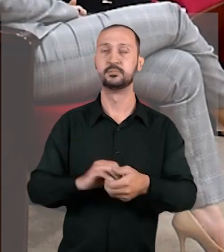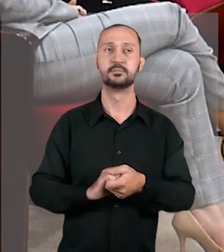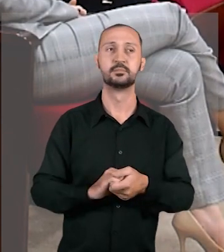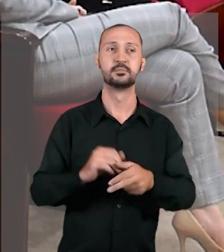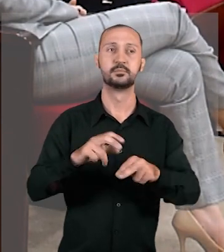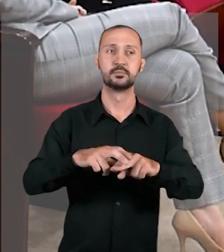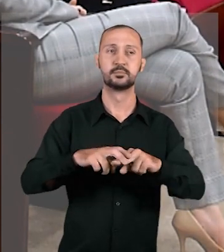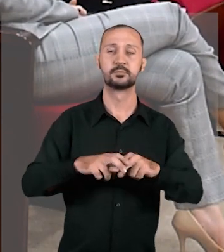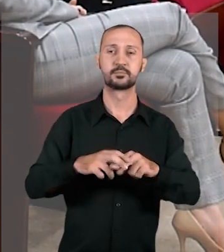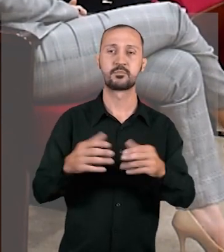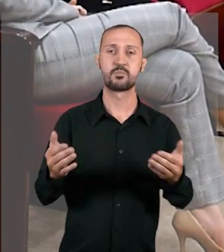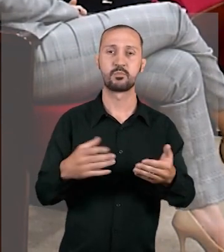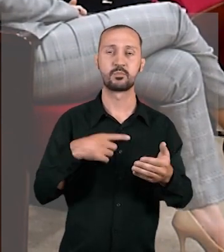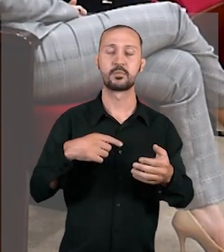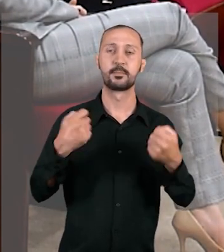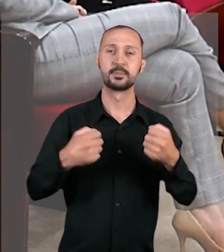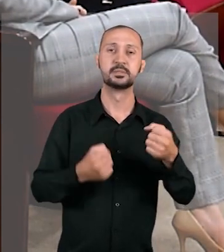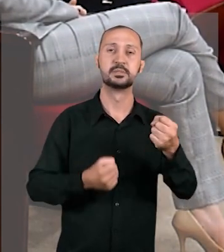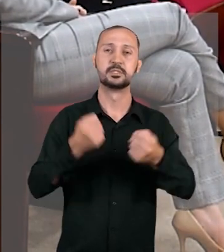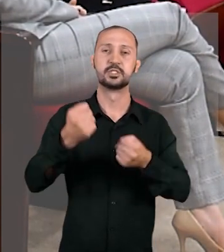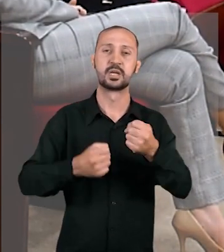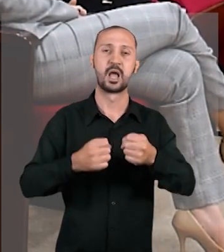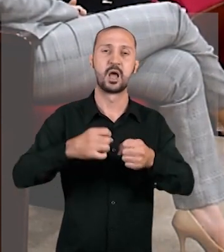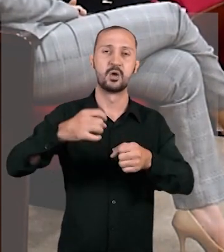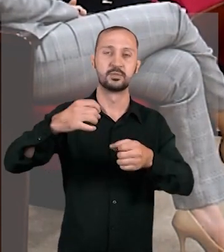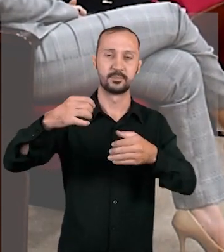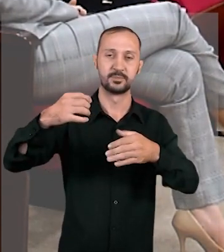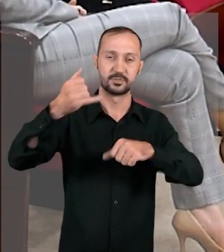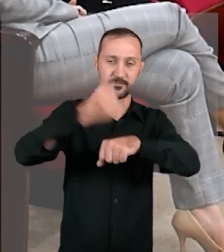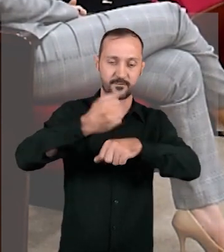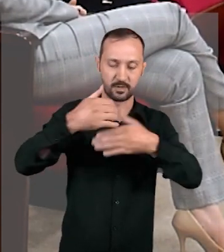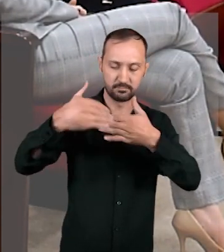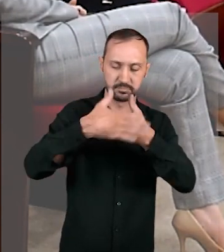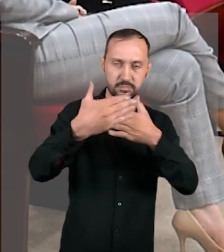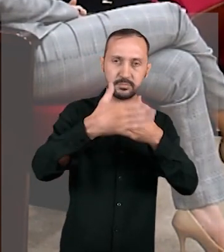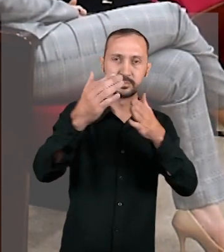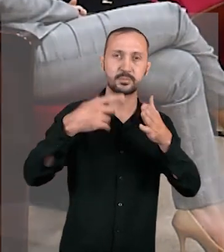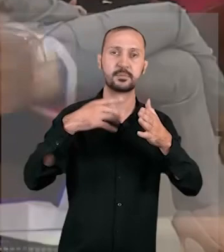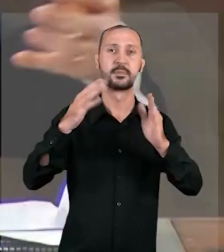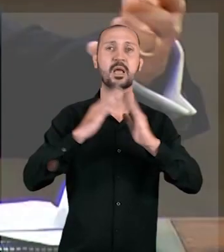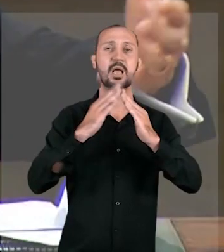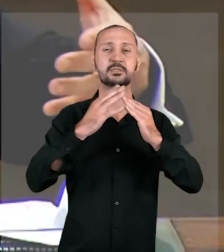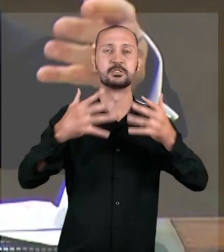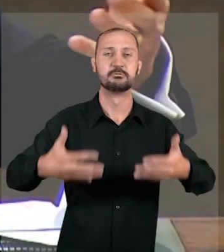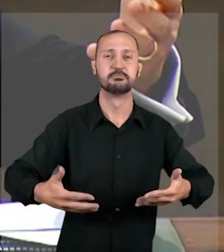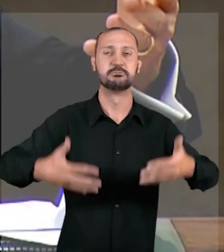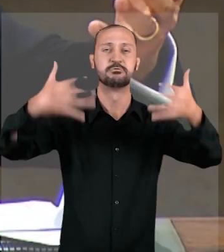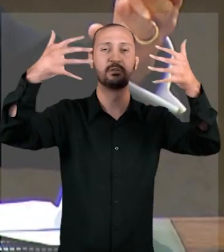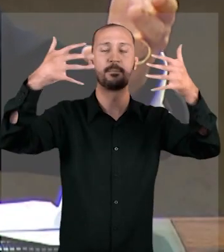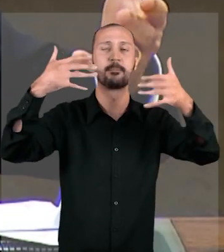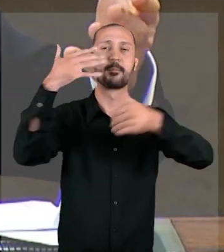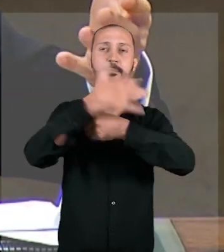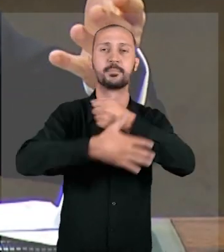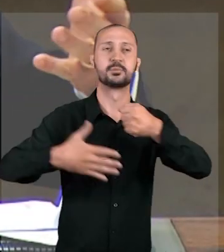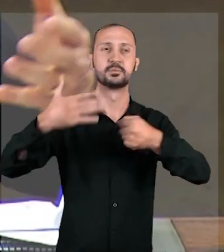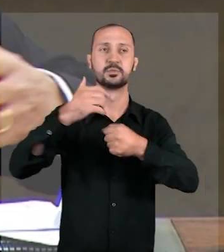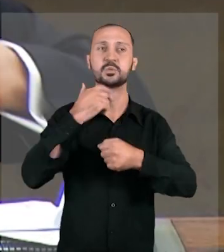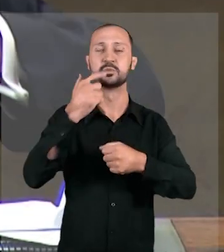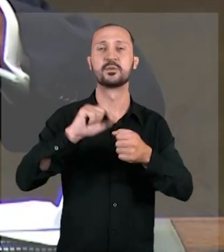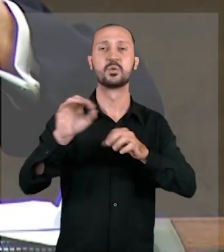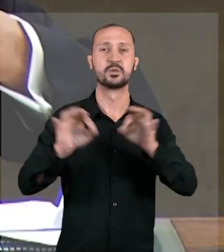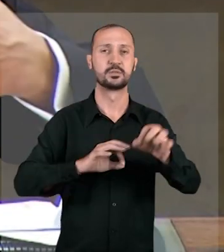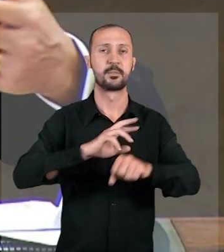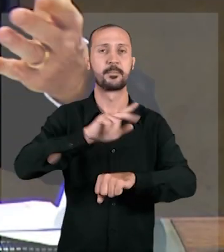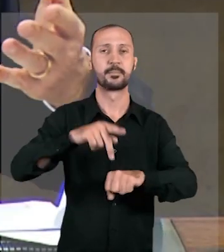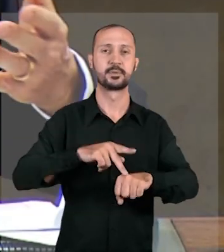E é por isso que hoje a gente tem que andar de carro blindado e viver em condomínios cheios de grade, porque não conseguimos criar um país para todos. Portanto, a